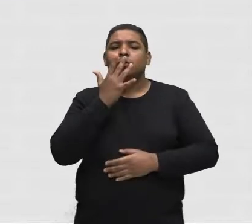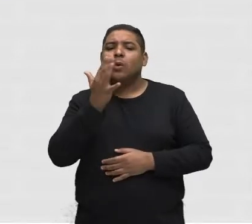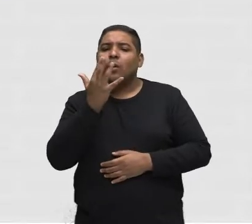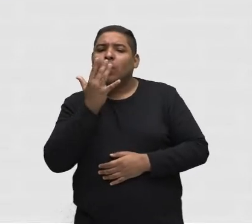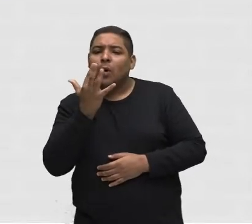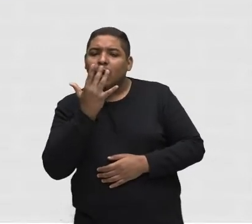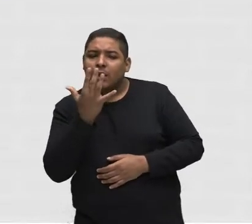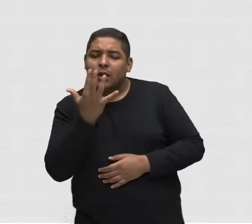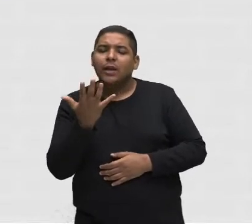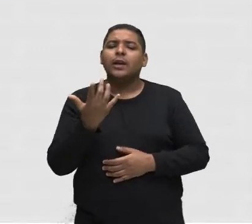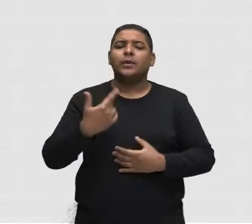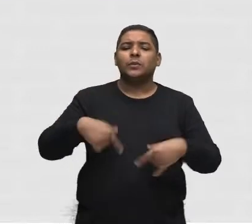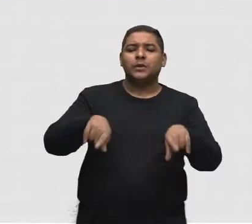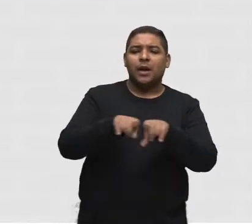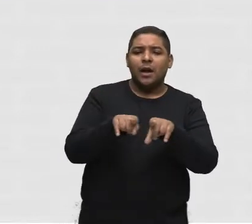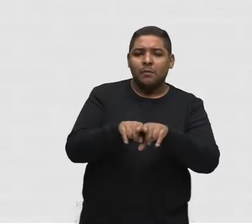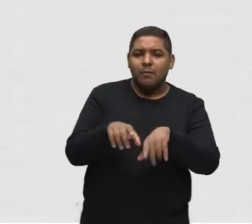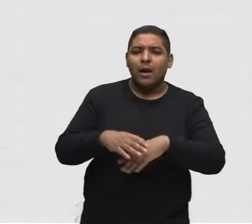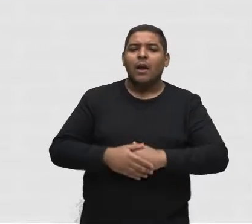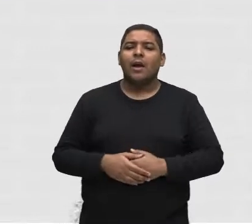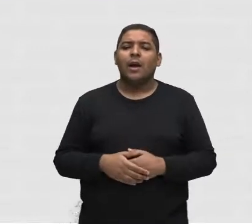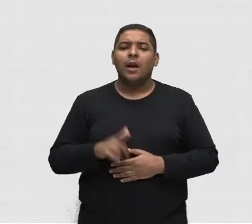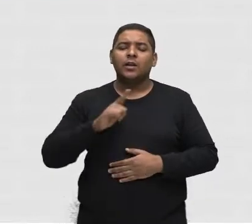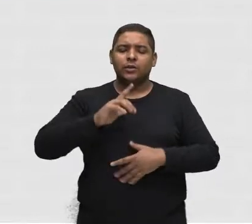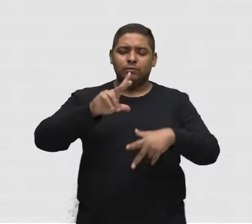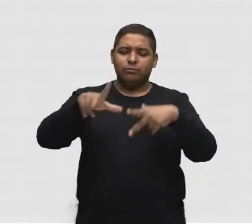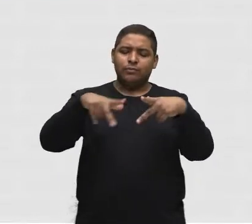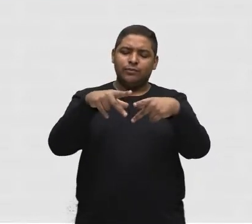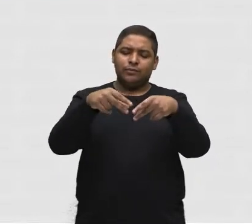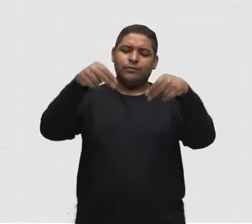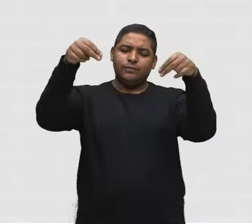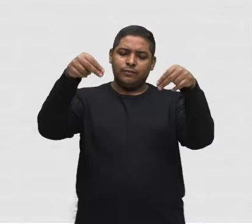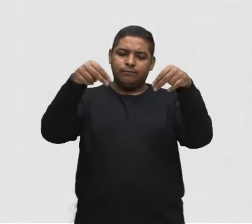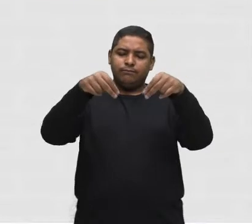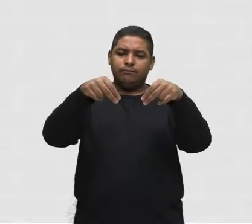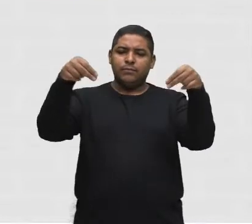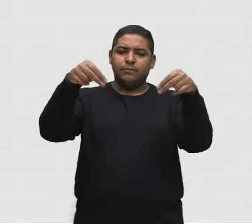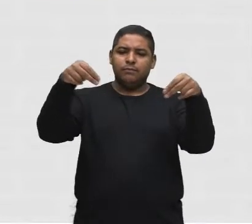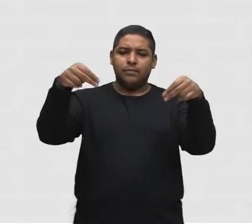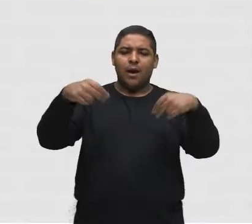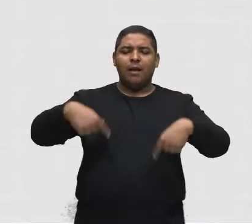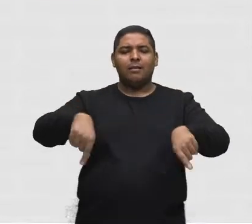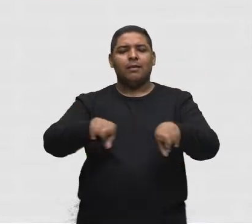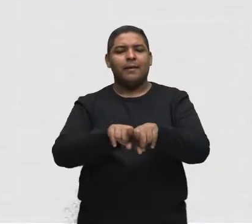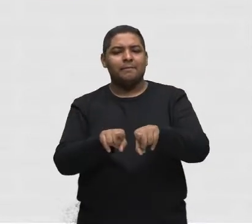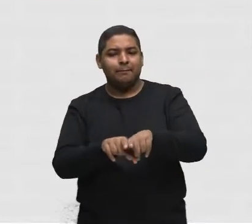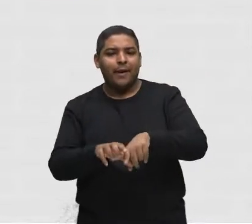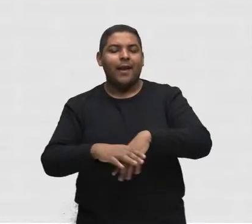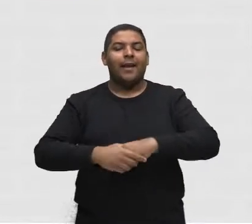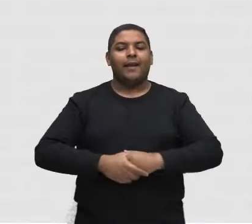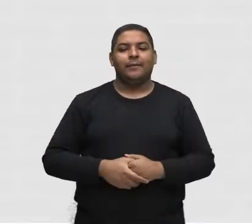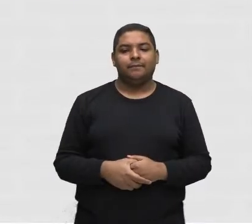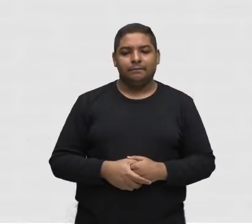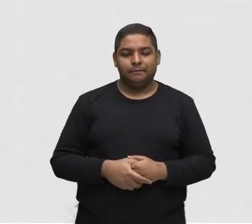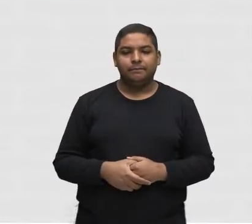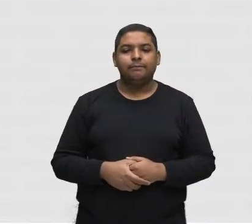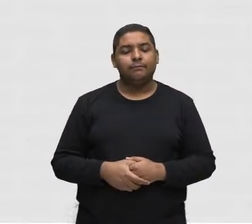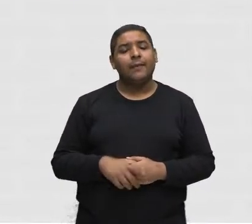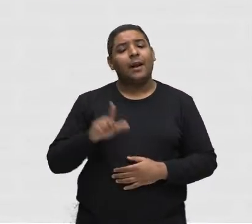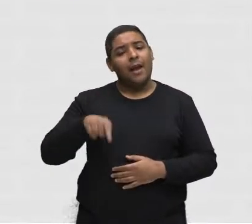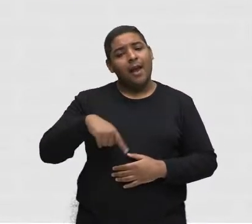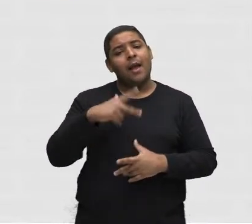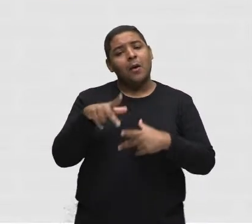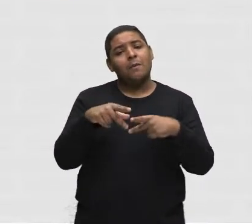Alguns, além de ser coloridos, tinham aquelas fitinhas, tem um laço, é um presente